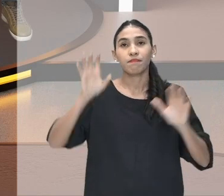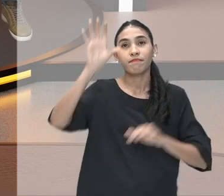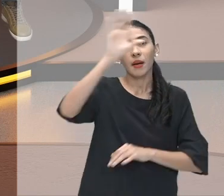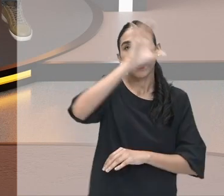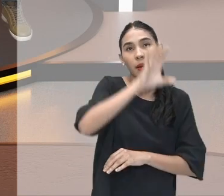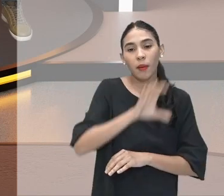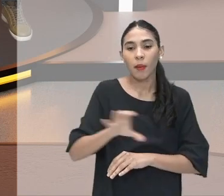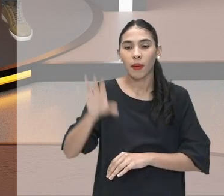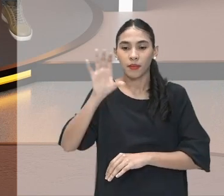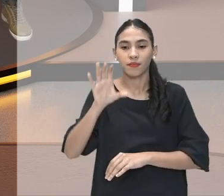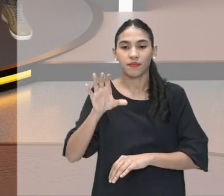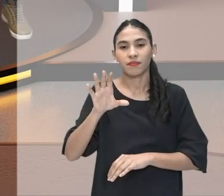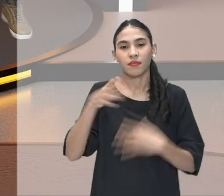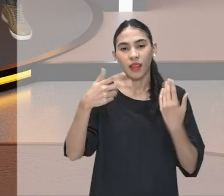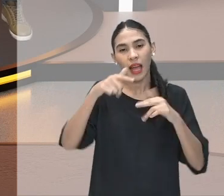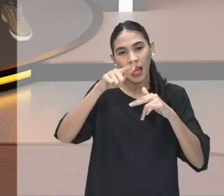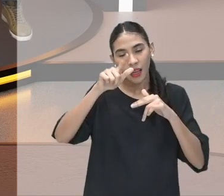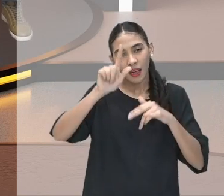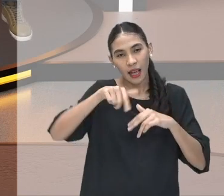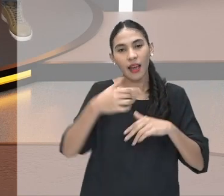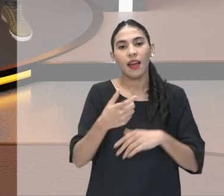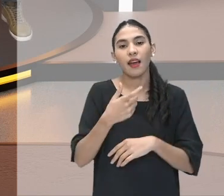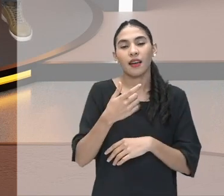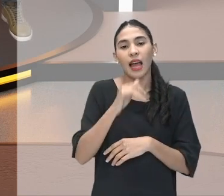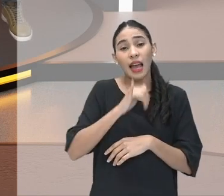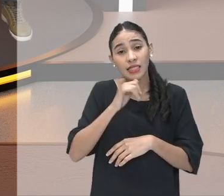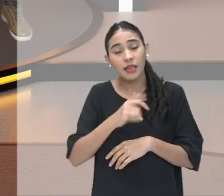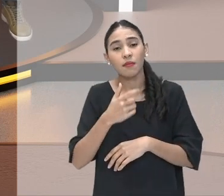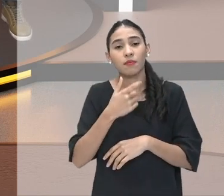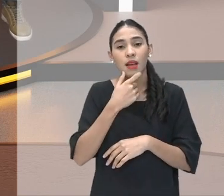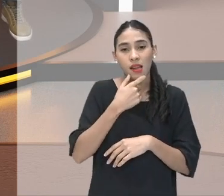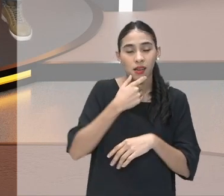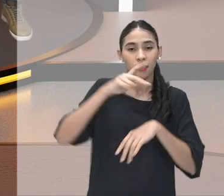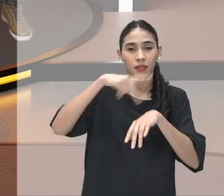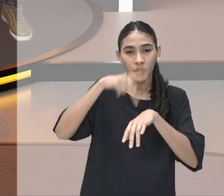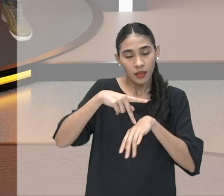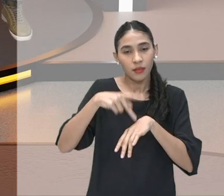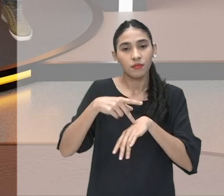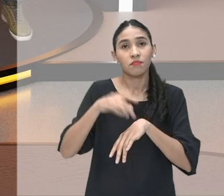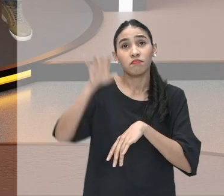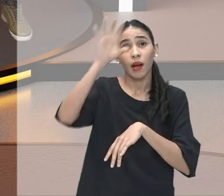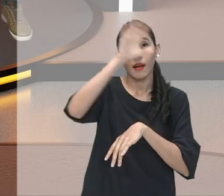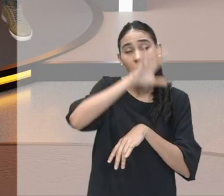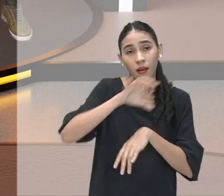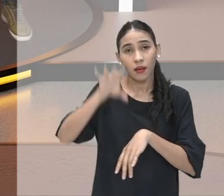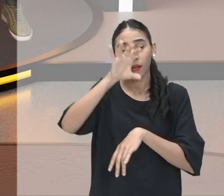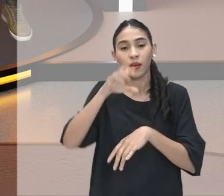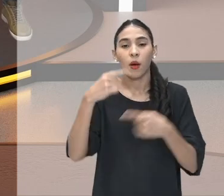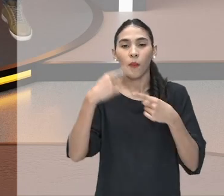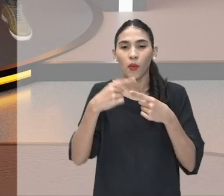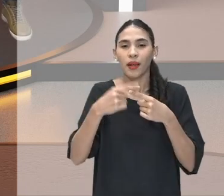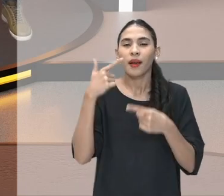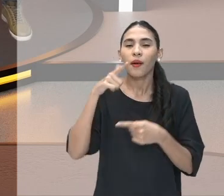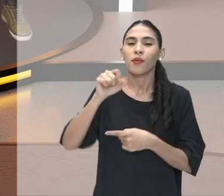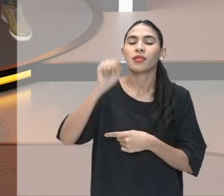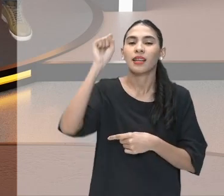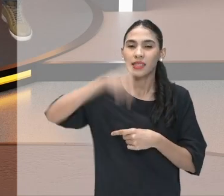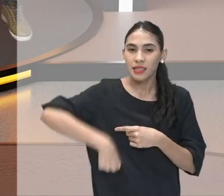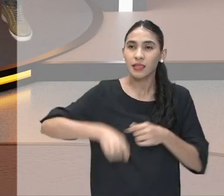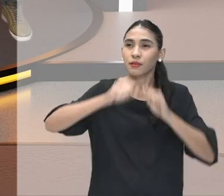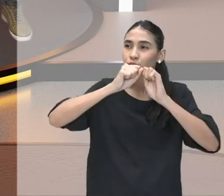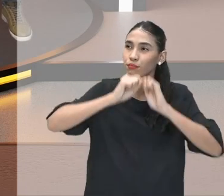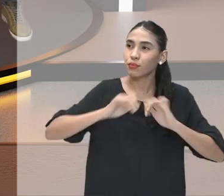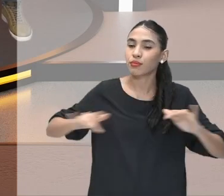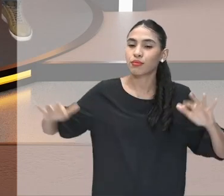E foi isso que a Inglaterra fez. A Inglaterra se tornou uma potência mundial porque ela vai conseguir levar os